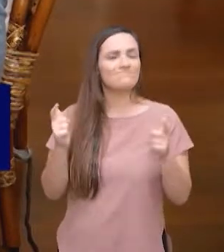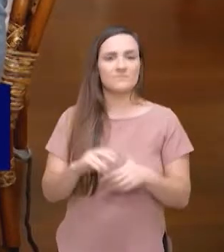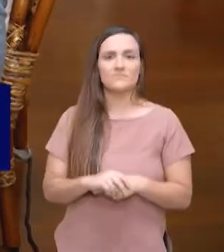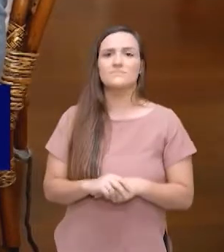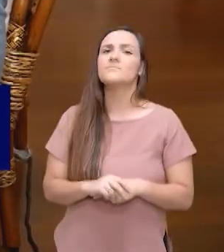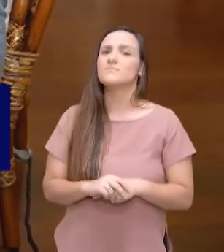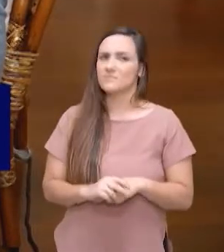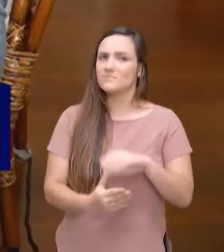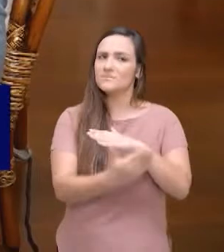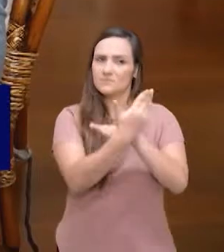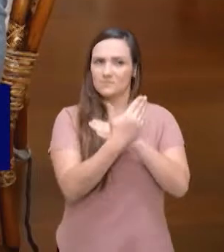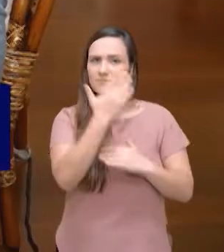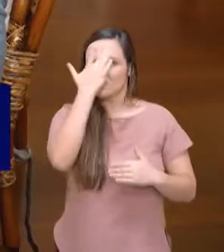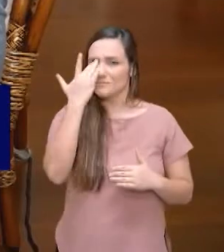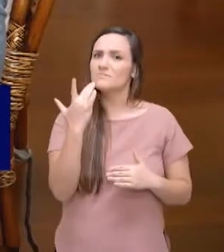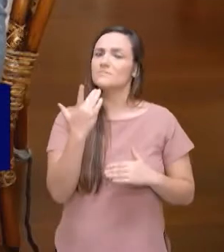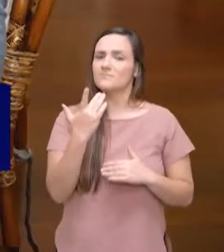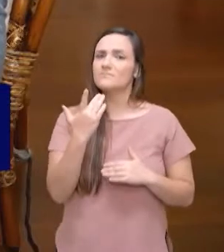Grande eu tive o apoio